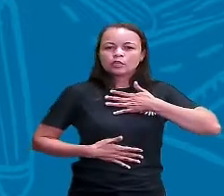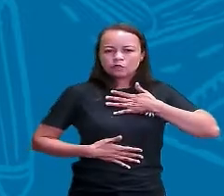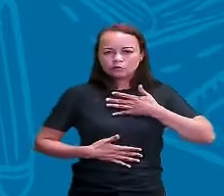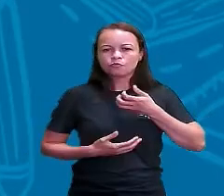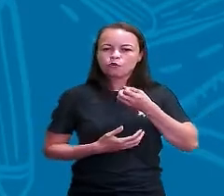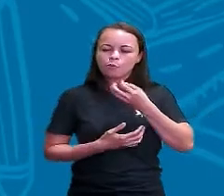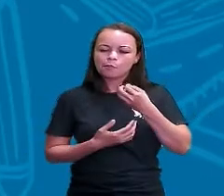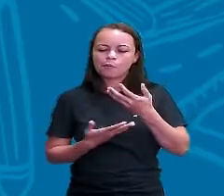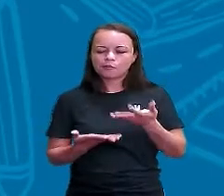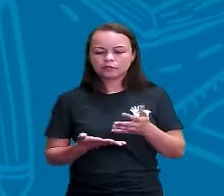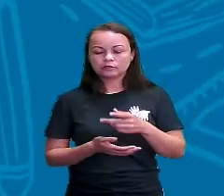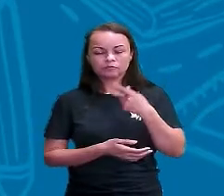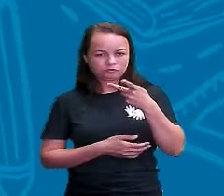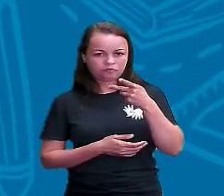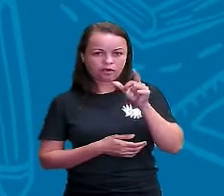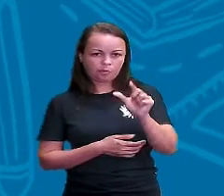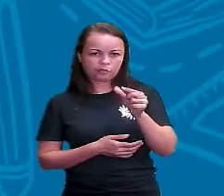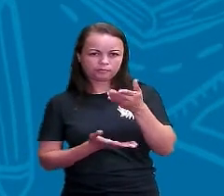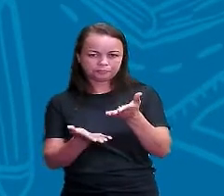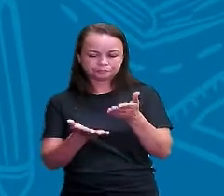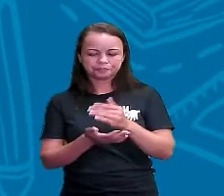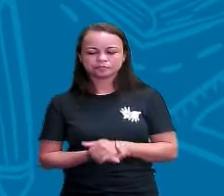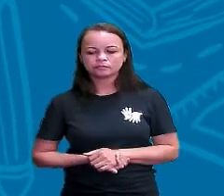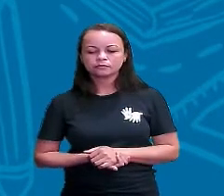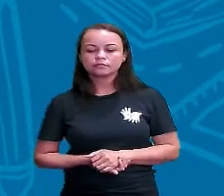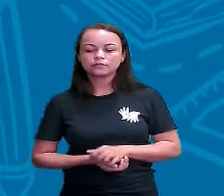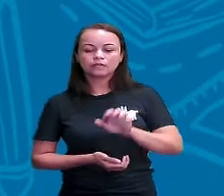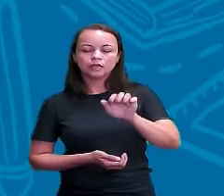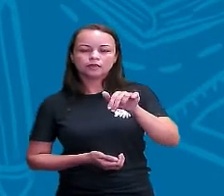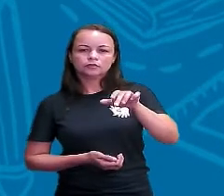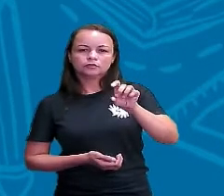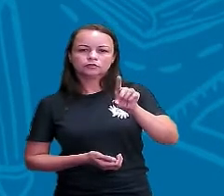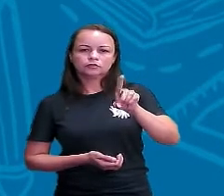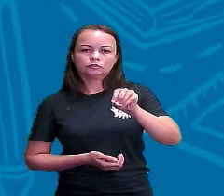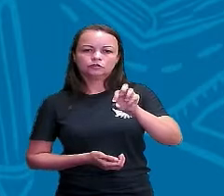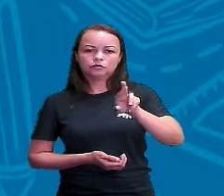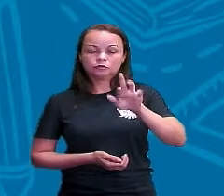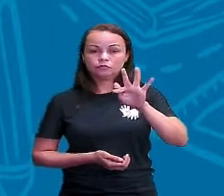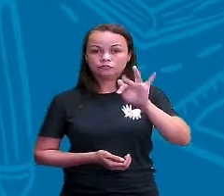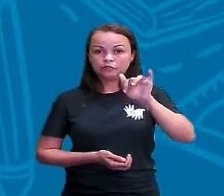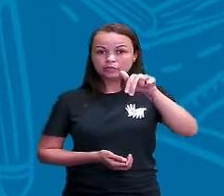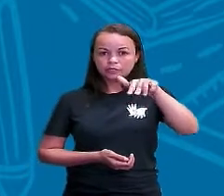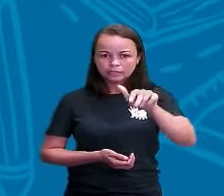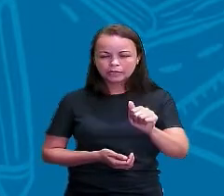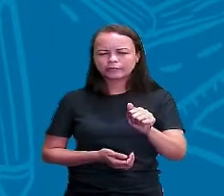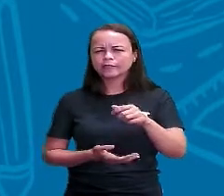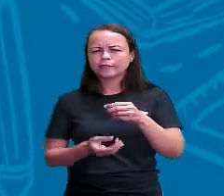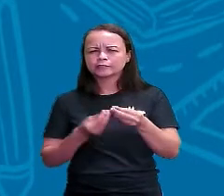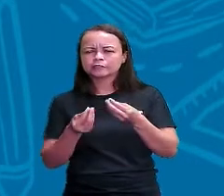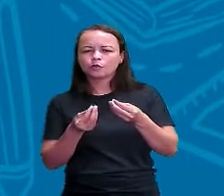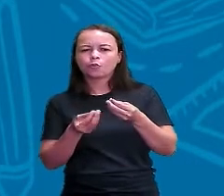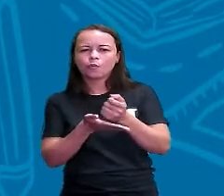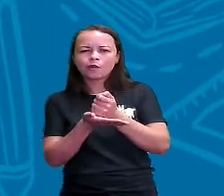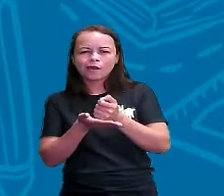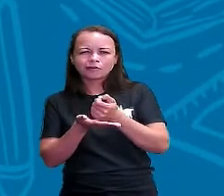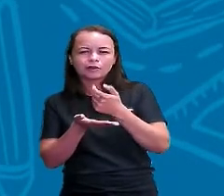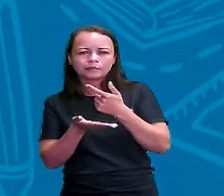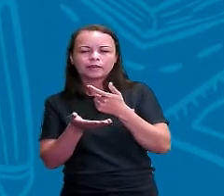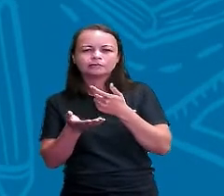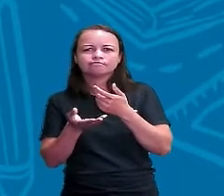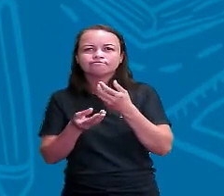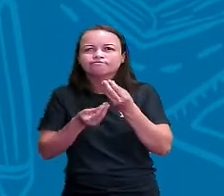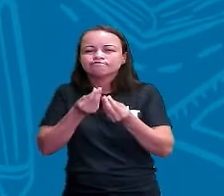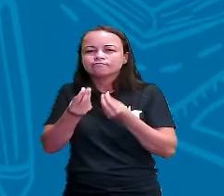vamos falar um pouquinho sobre ela. E aí, ó, a endorfina tem a ver com o quê? Ela tem ação analgésica. Por quê, gente? Ela tem um efeito de